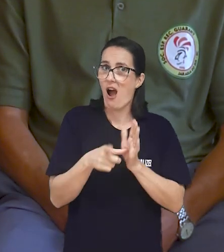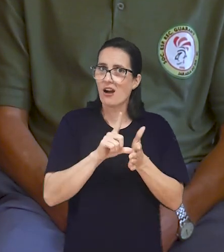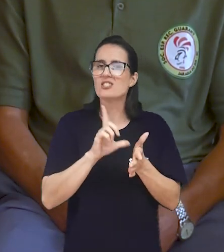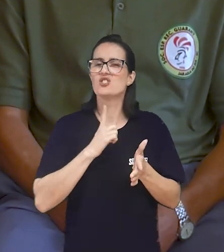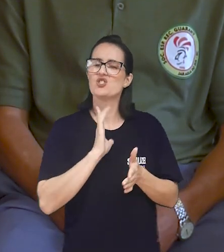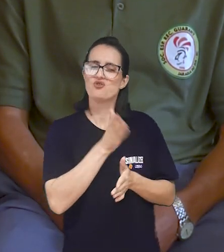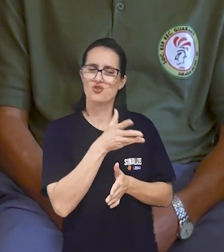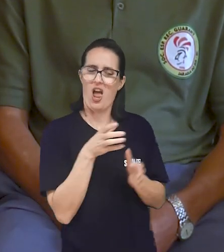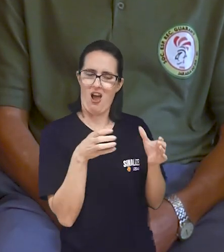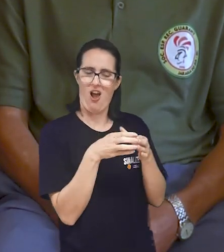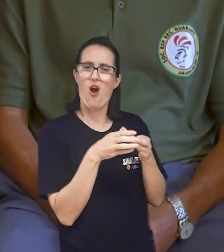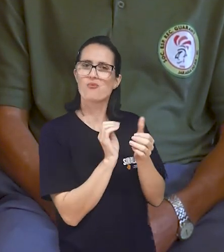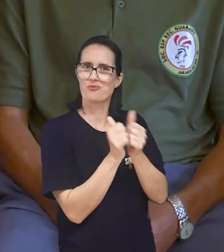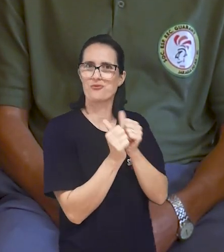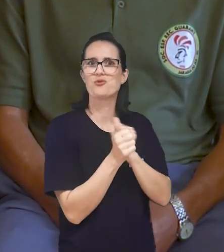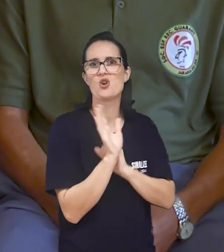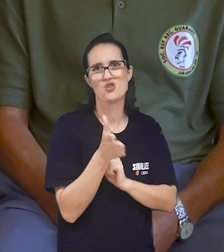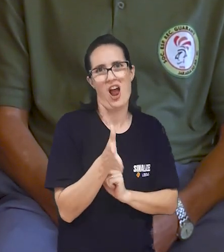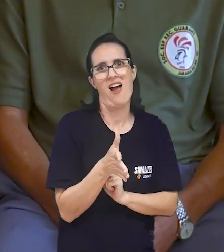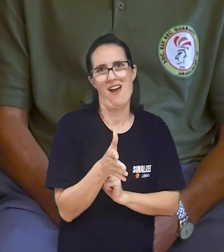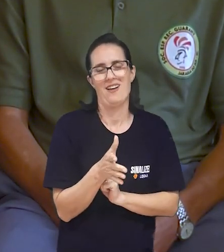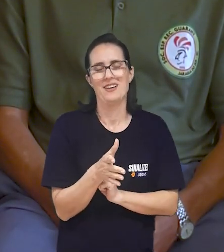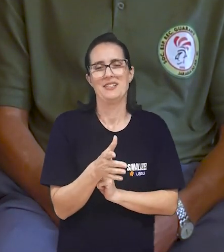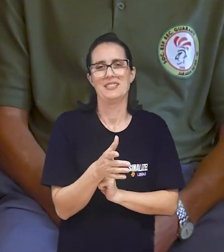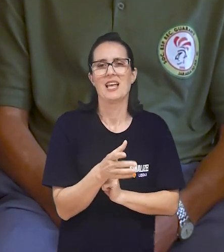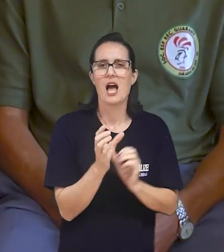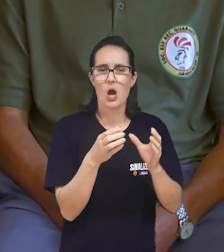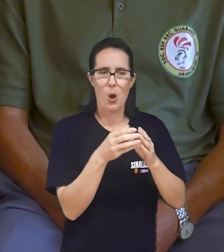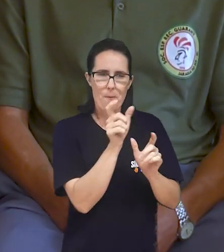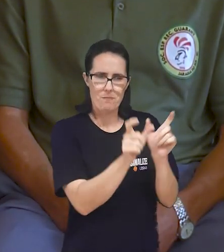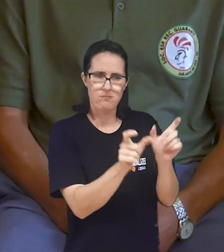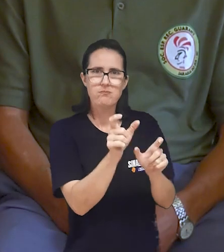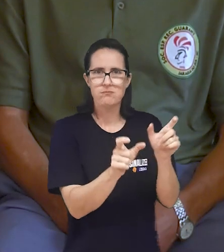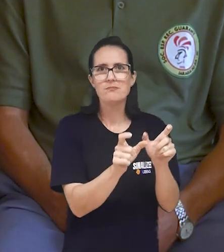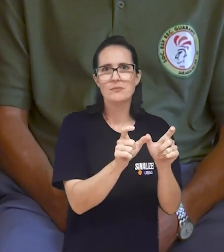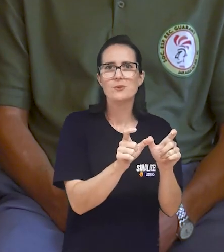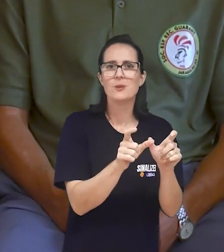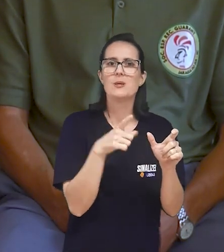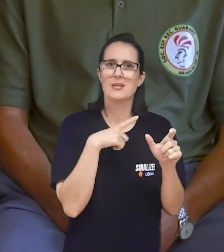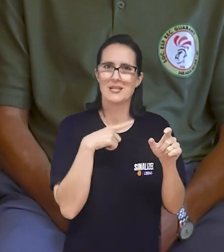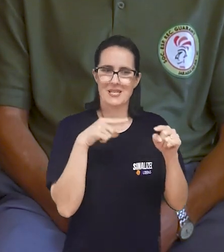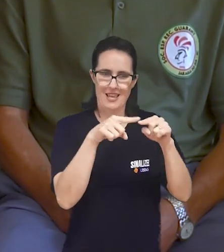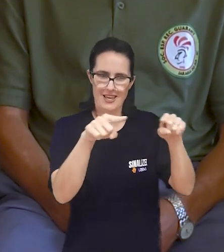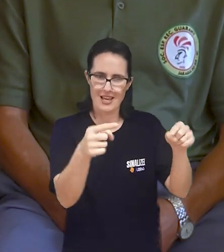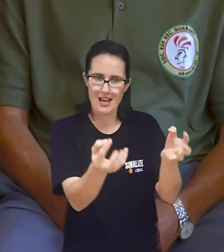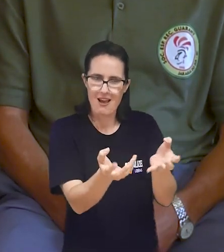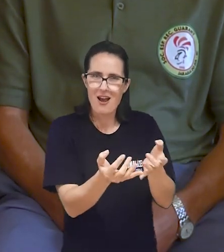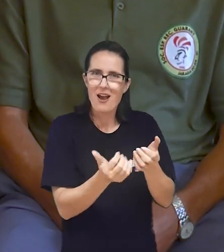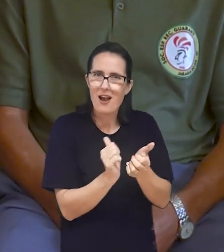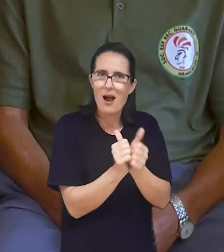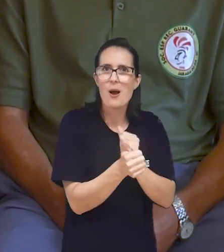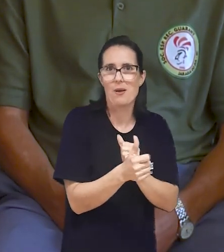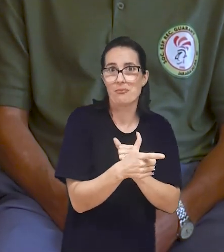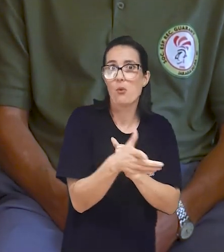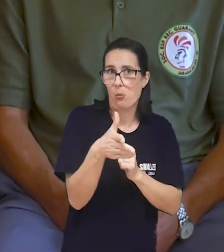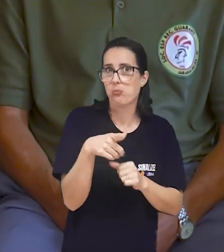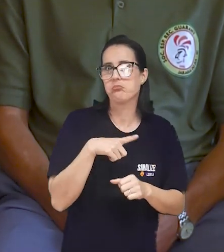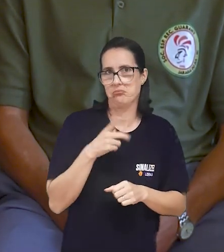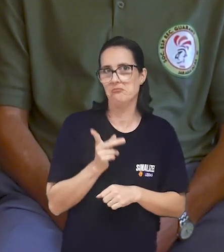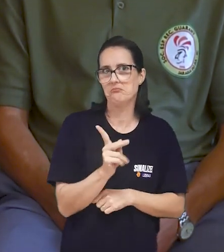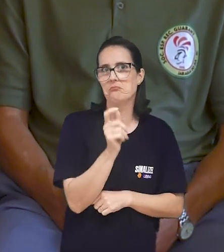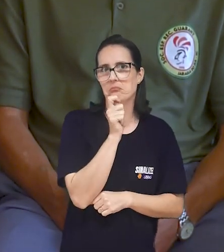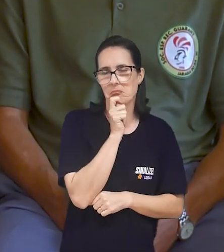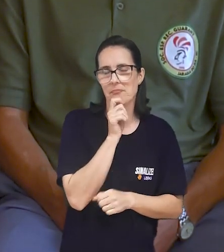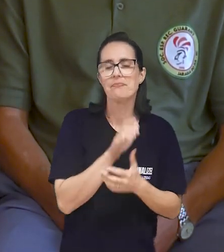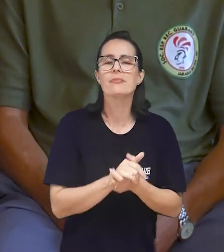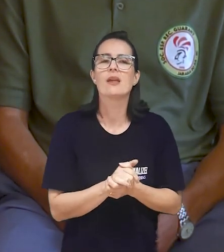disso já havia um time de futebol, então esses membros eles juntavam e já tem o campo que hoje ainda está